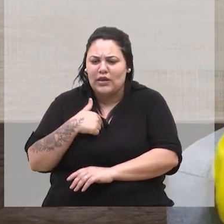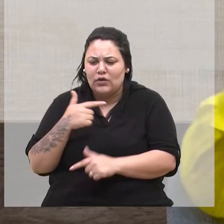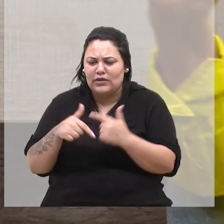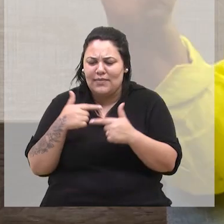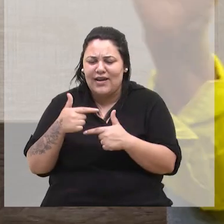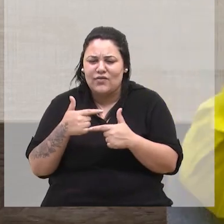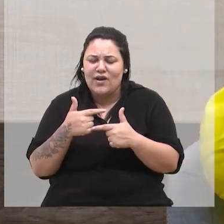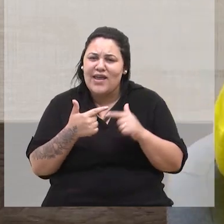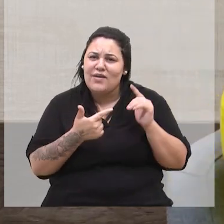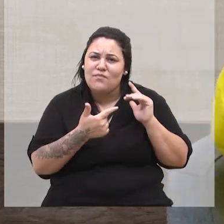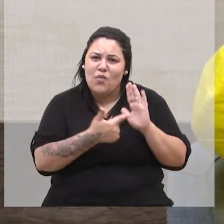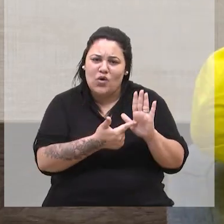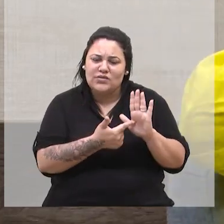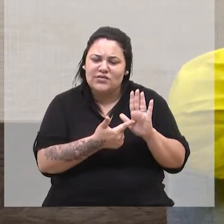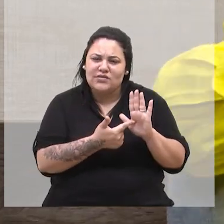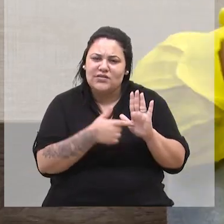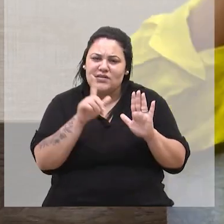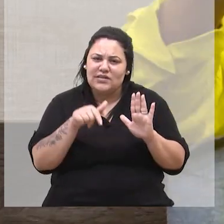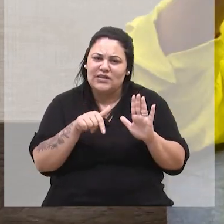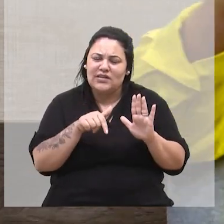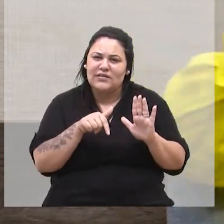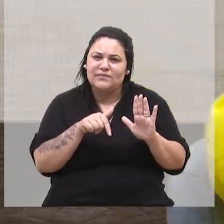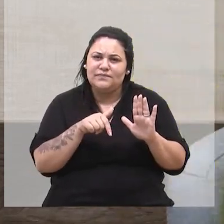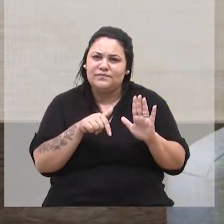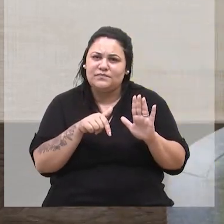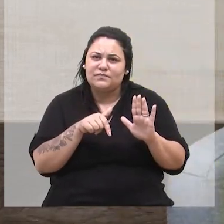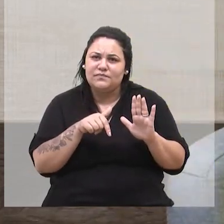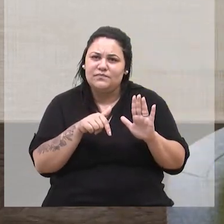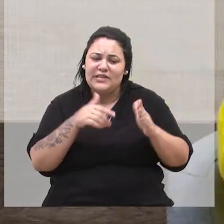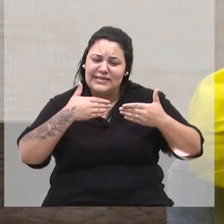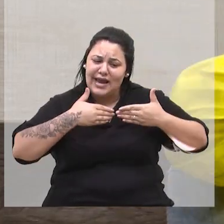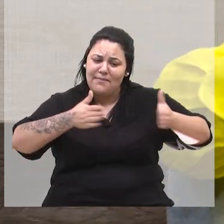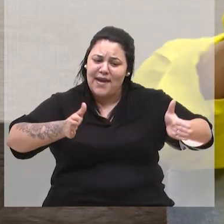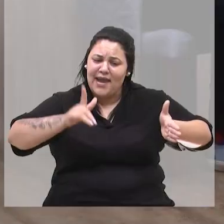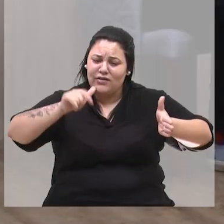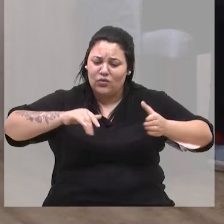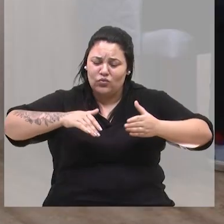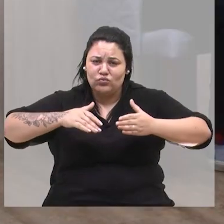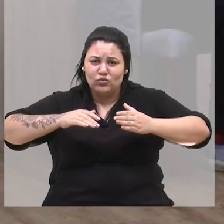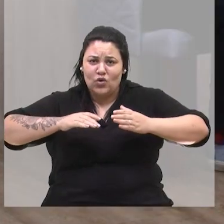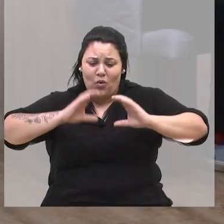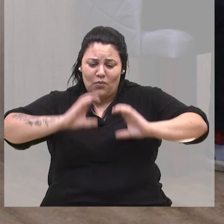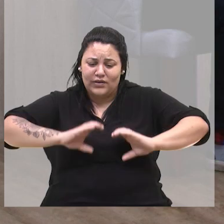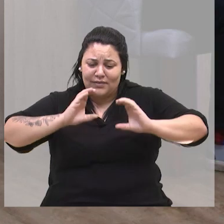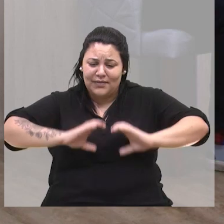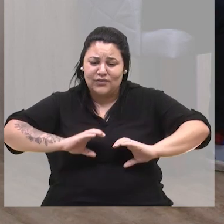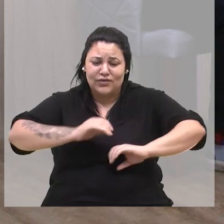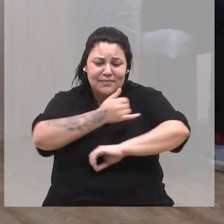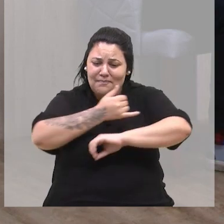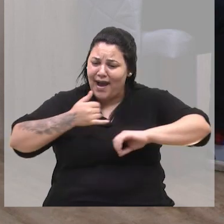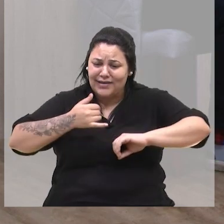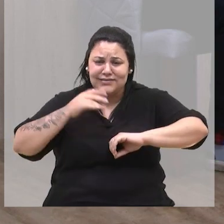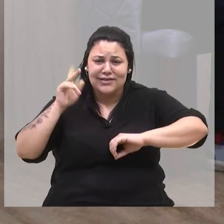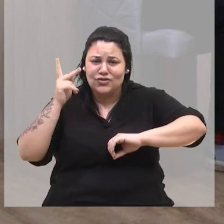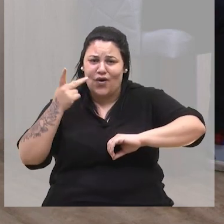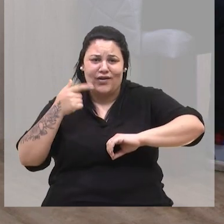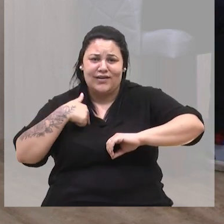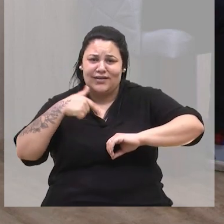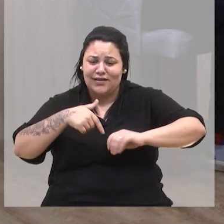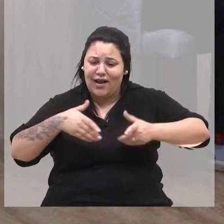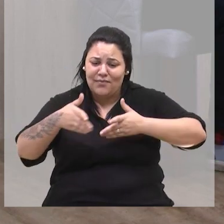que a disposição é a conduta que nós temos, que ela perpassa a história da nossa caminhada. Por isso que eu